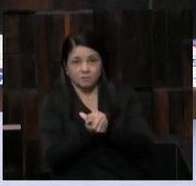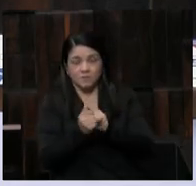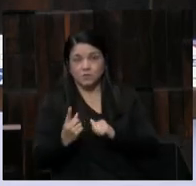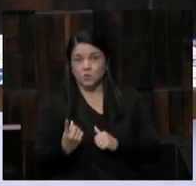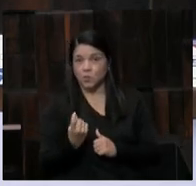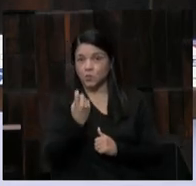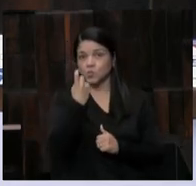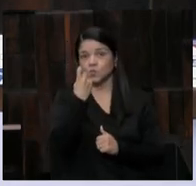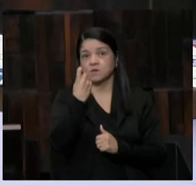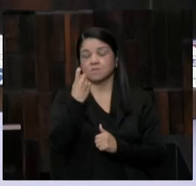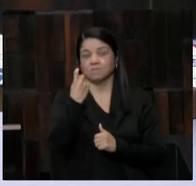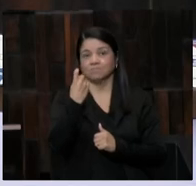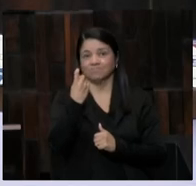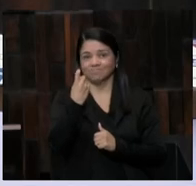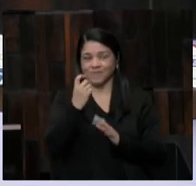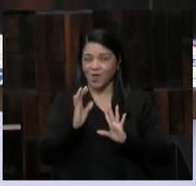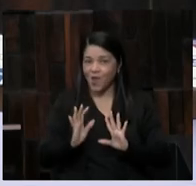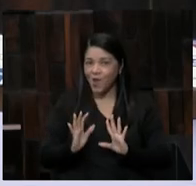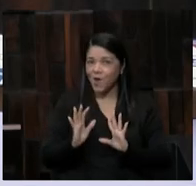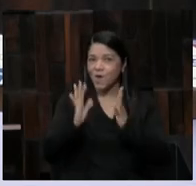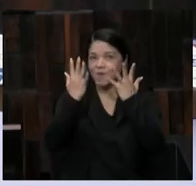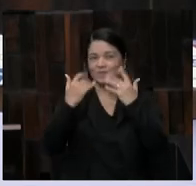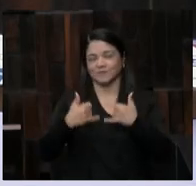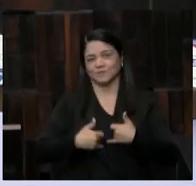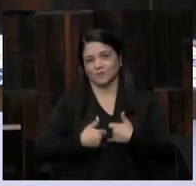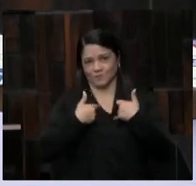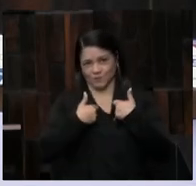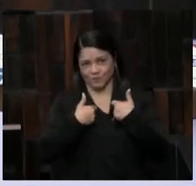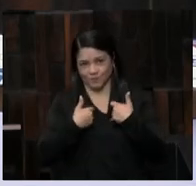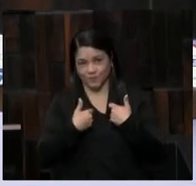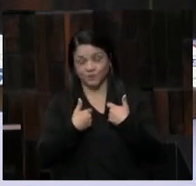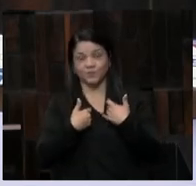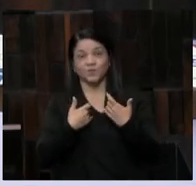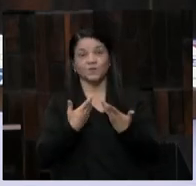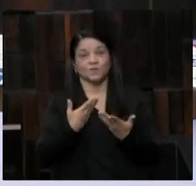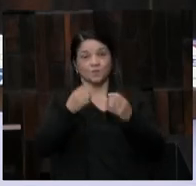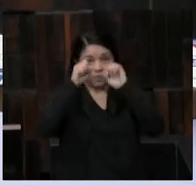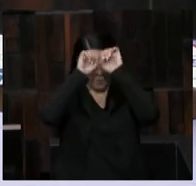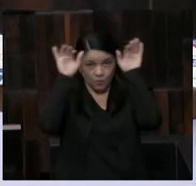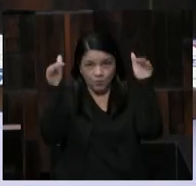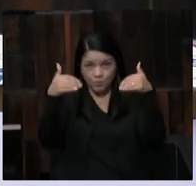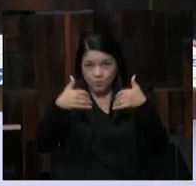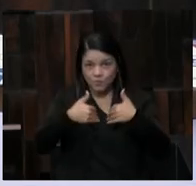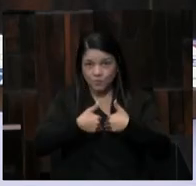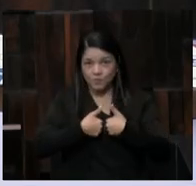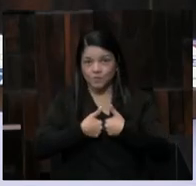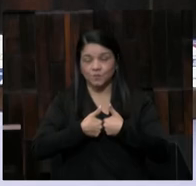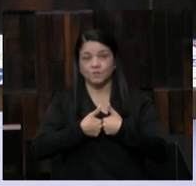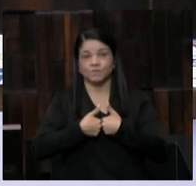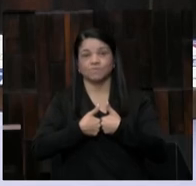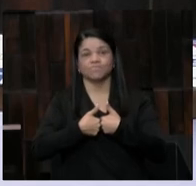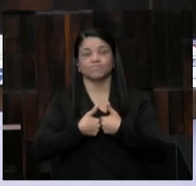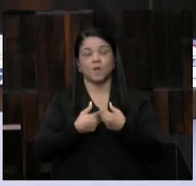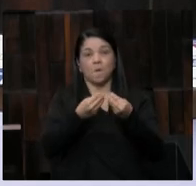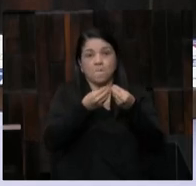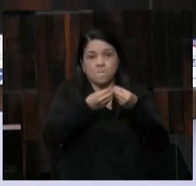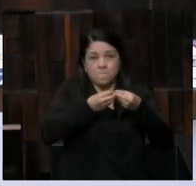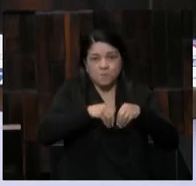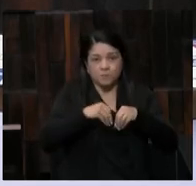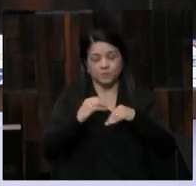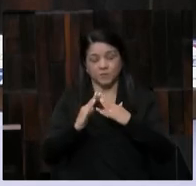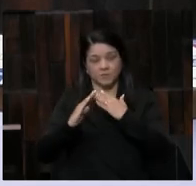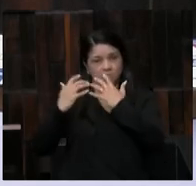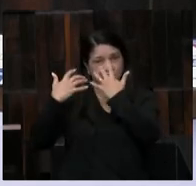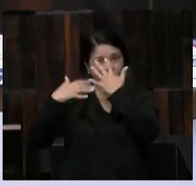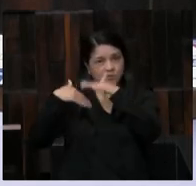a essência da comemoração. O transtorno do espectro autista desenvolve prejuízos no